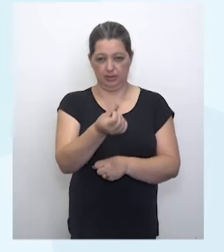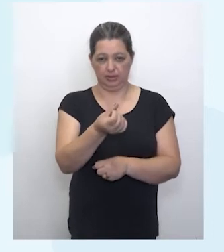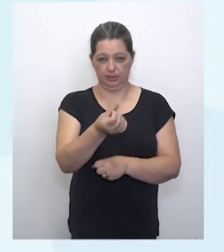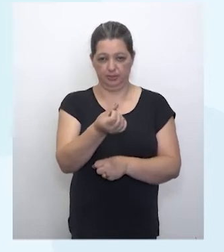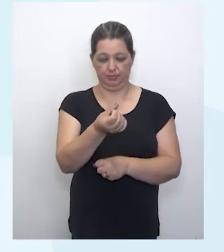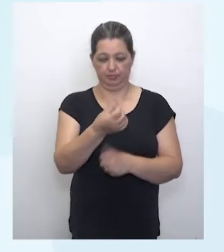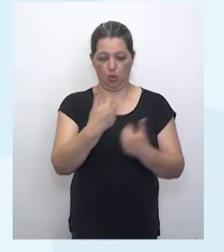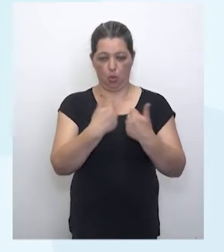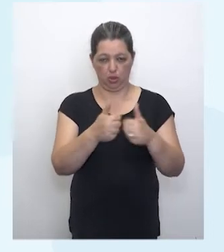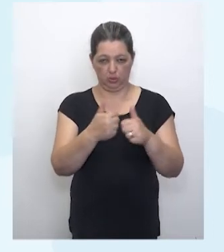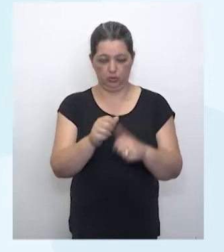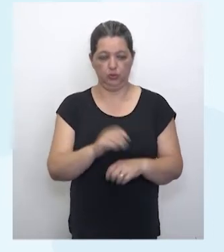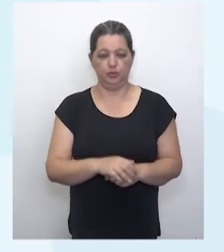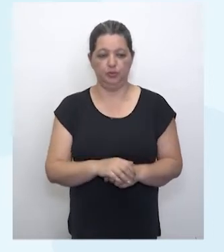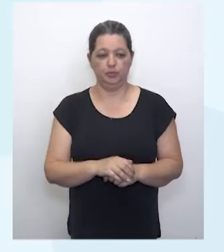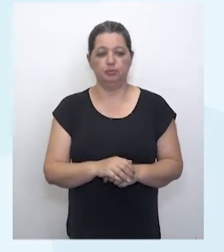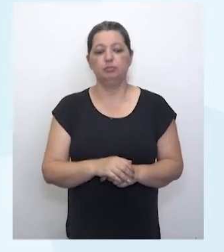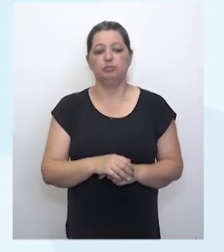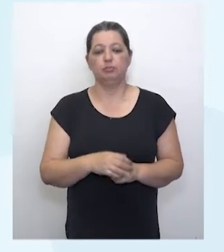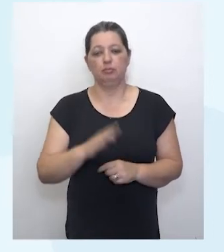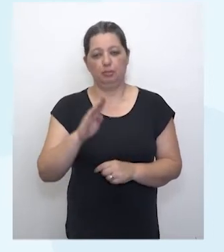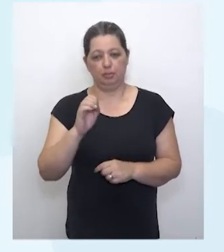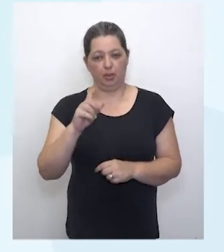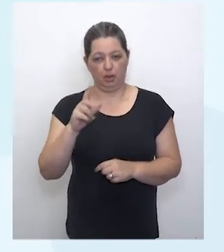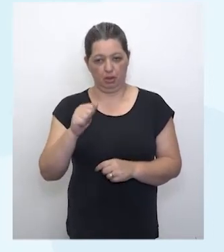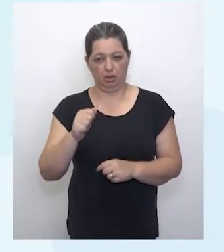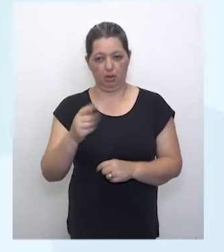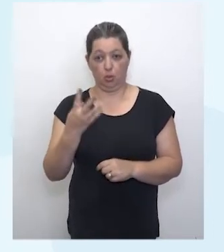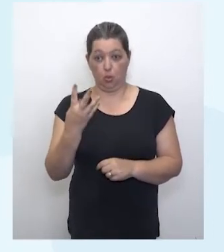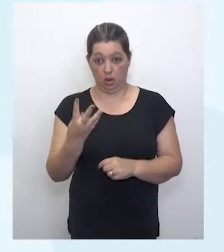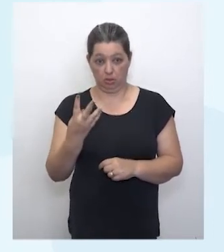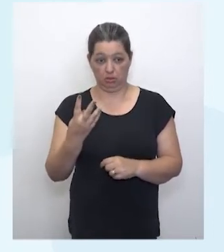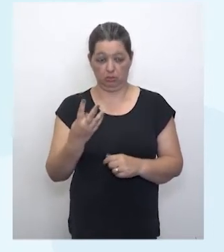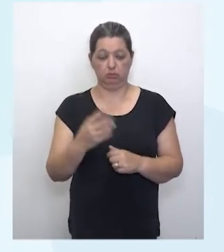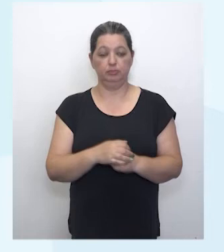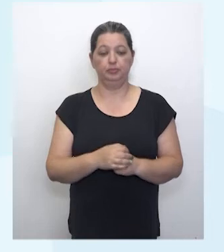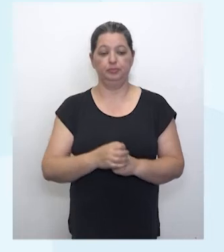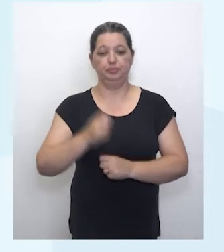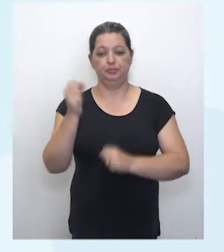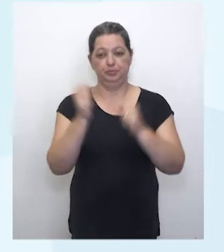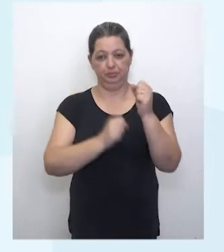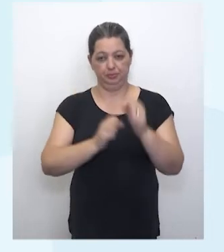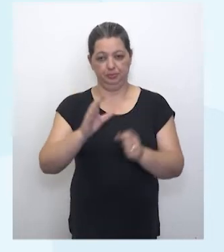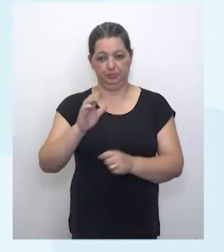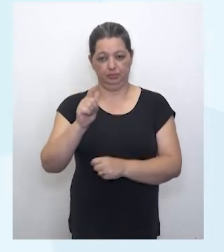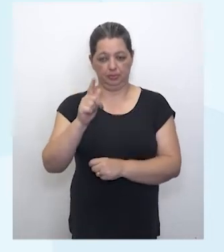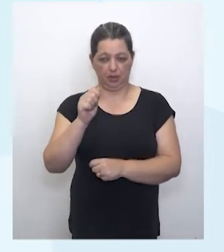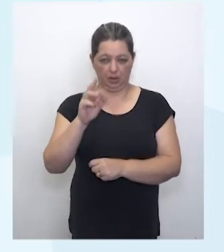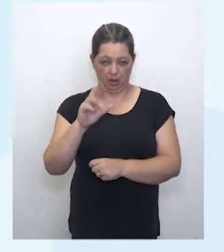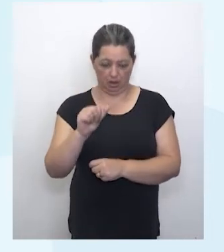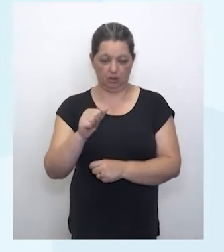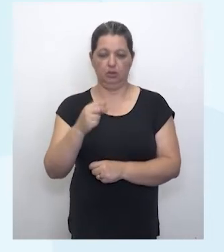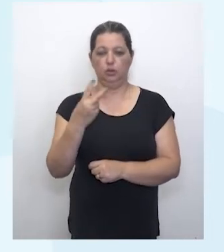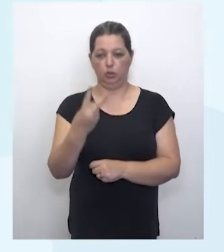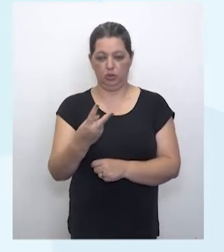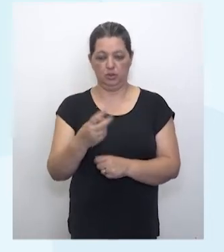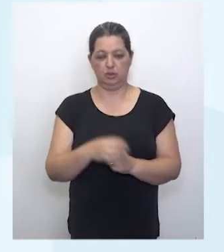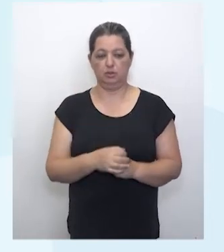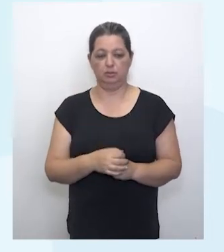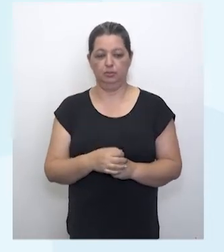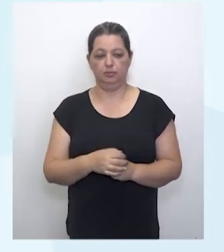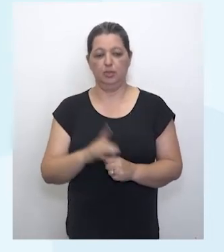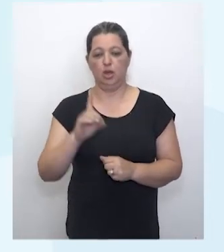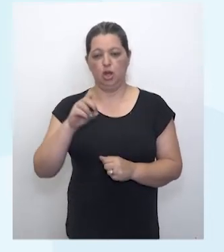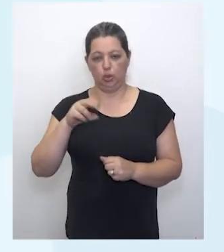A empresa Bela tem 4. A empresa Clara tem 2. A empresa